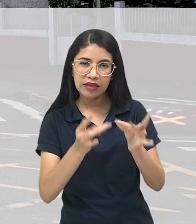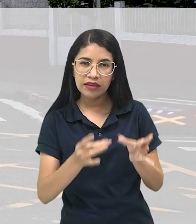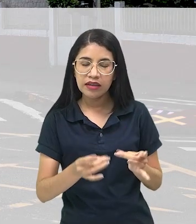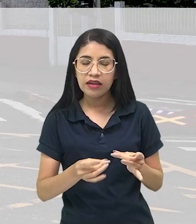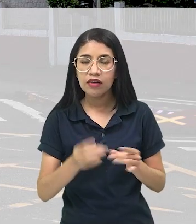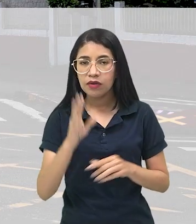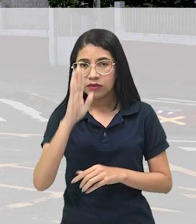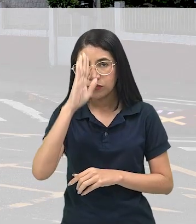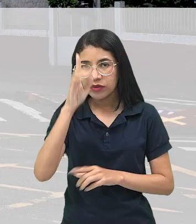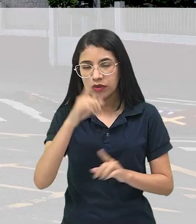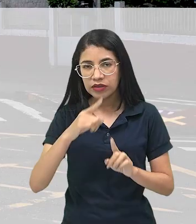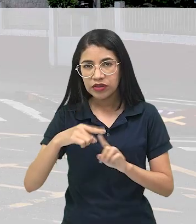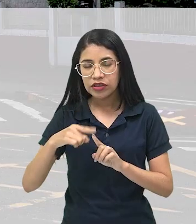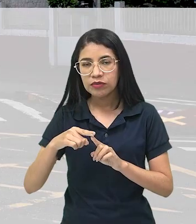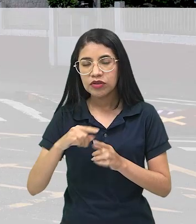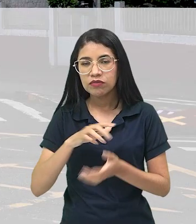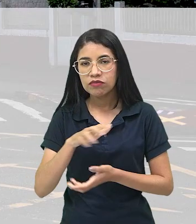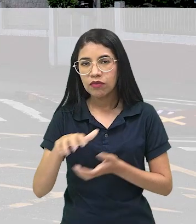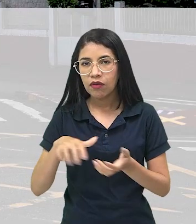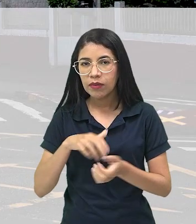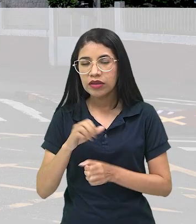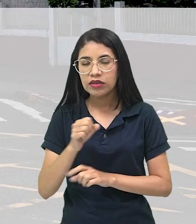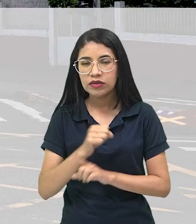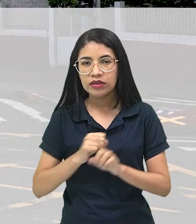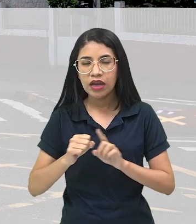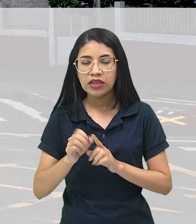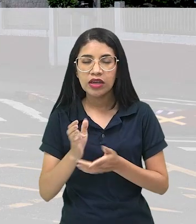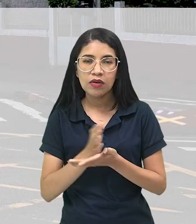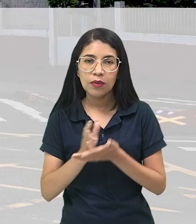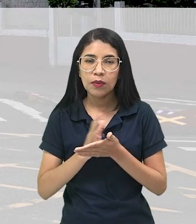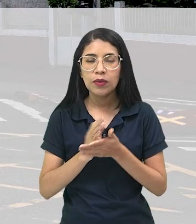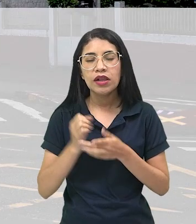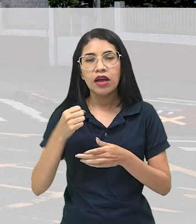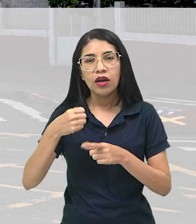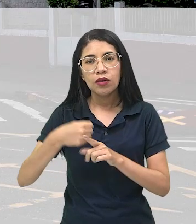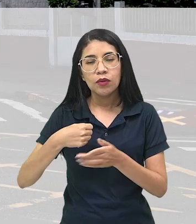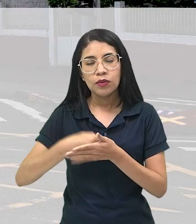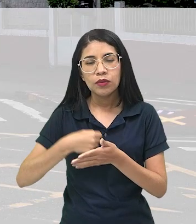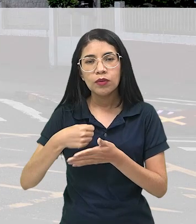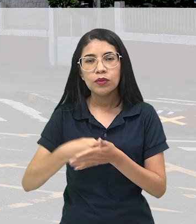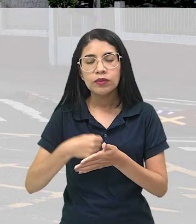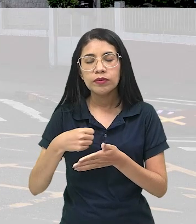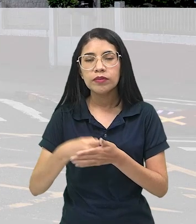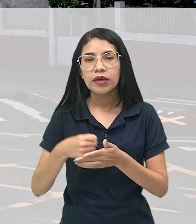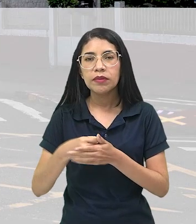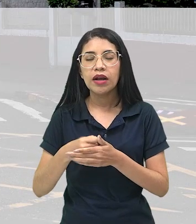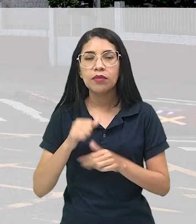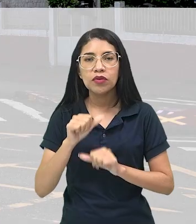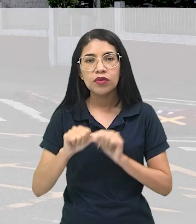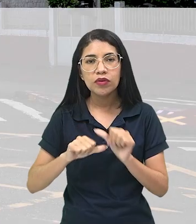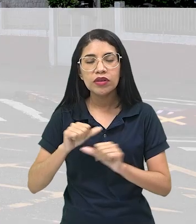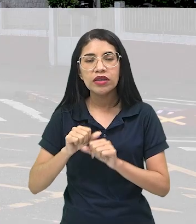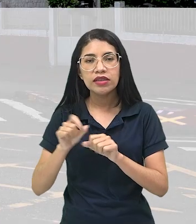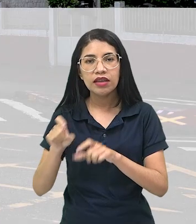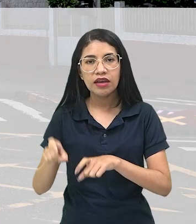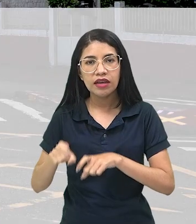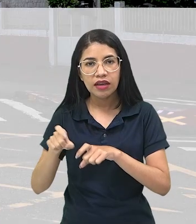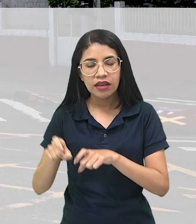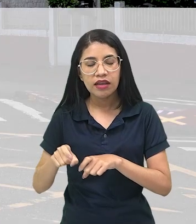são os principais tipos de movimentos sociais. Tem pessoas que brigam, por exemplo, por conta da reforma agrária, né? A reforma